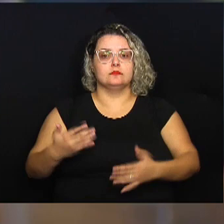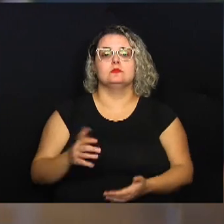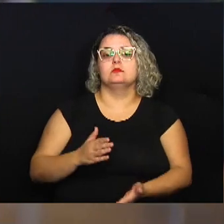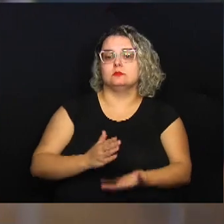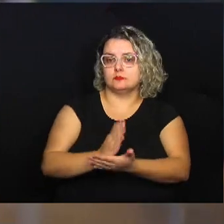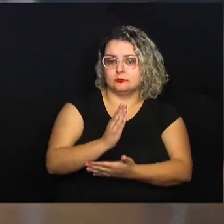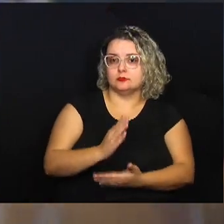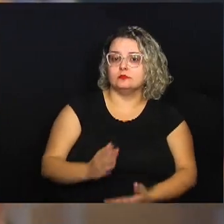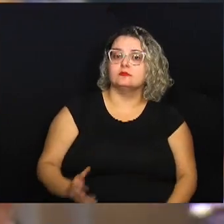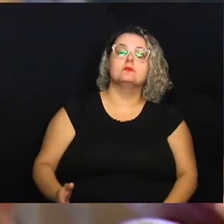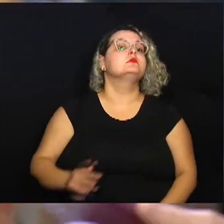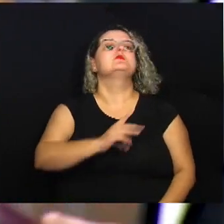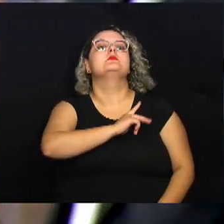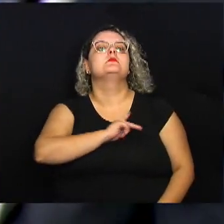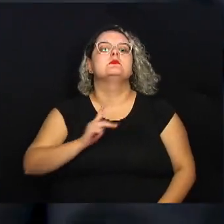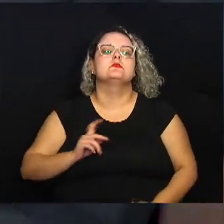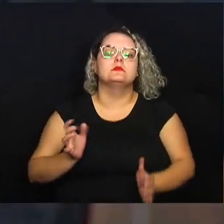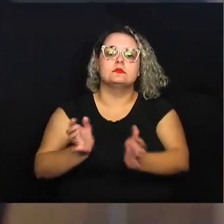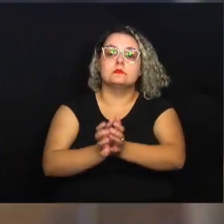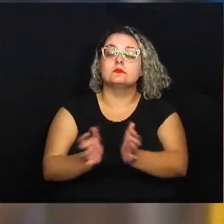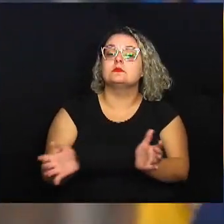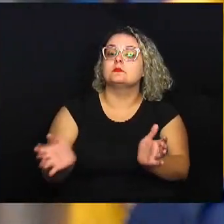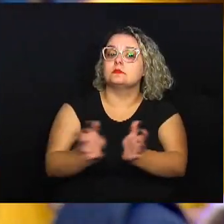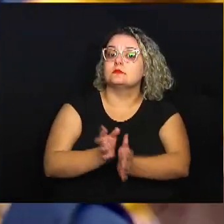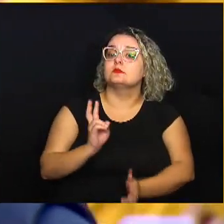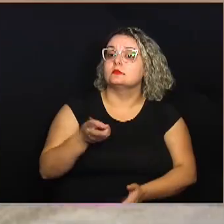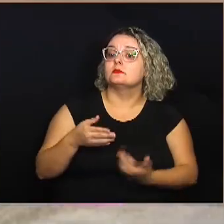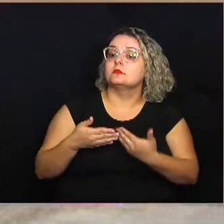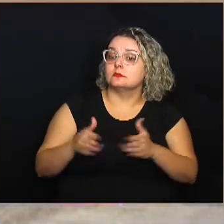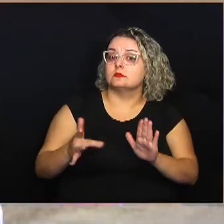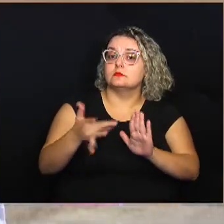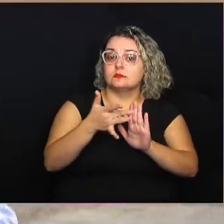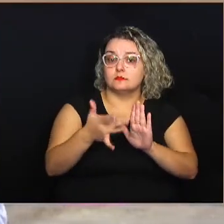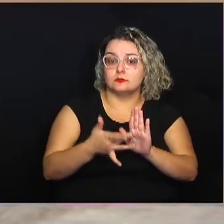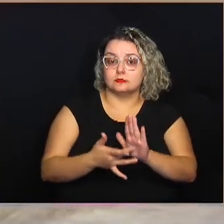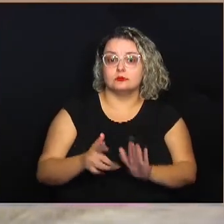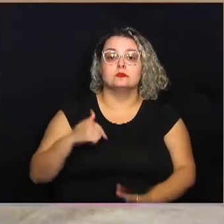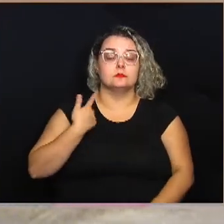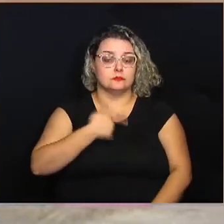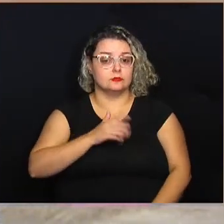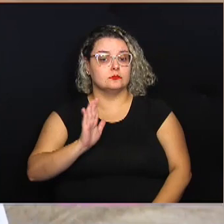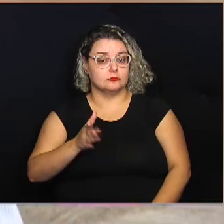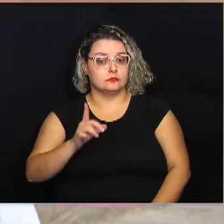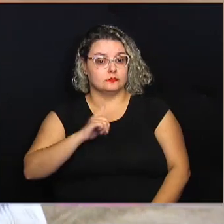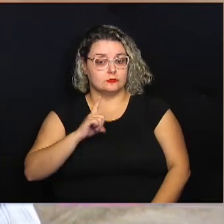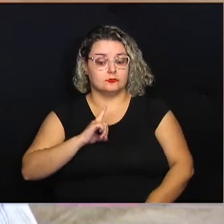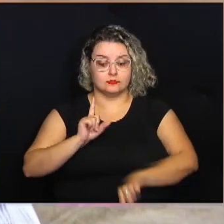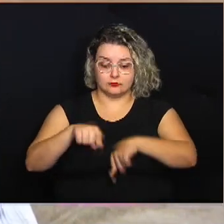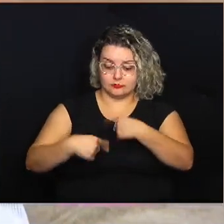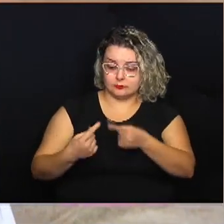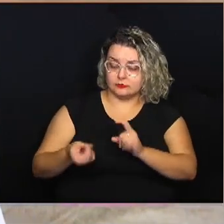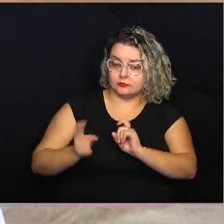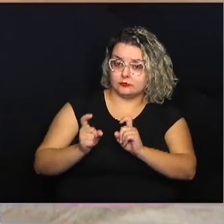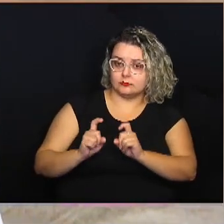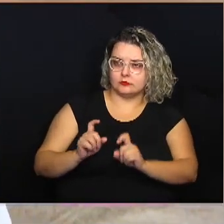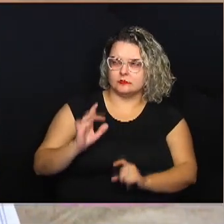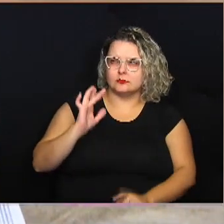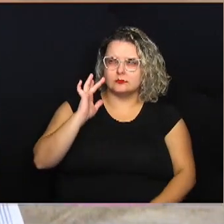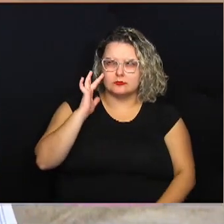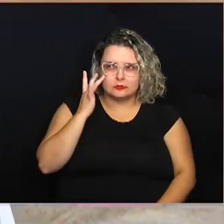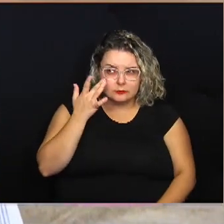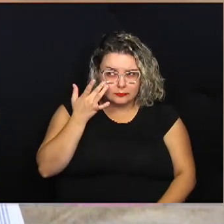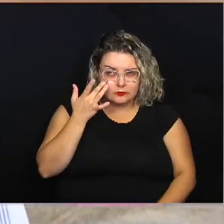presidente do colegiado lembra que a comissão está sempre aberta às pautas. Nós já temos uma outra reunião, se eu não me engano, é